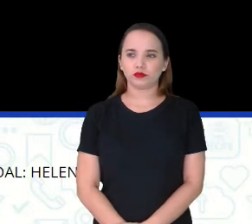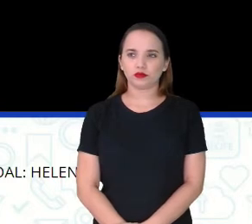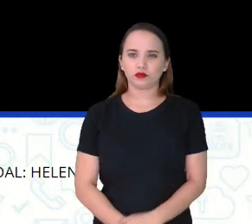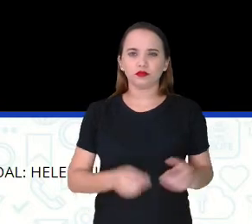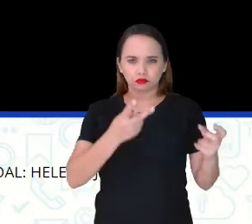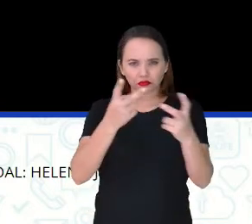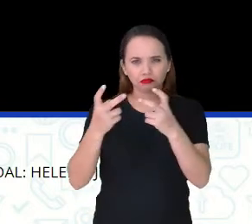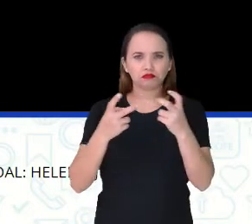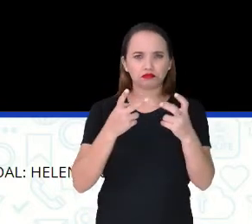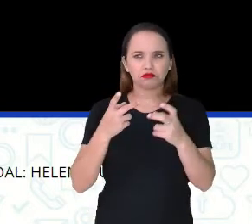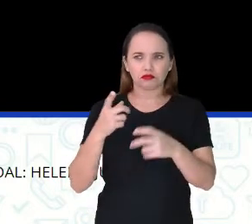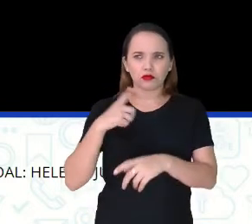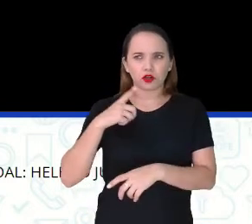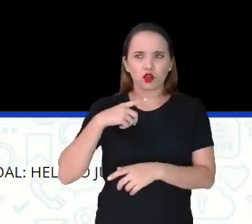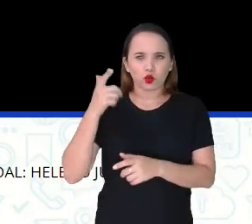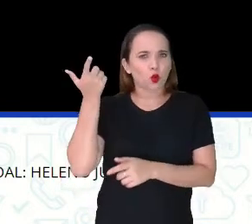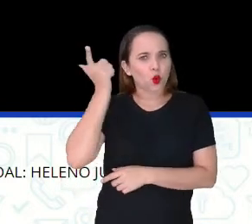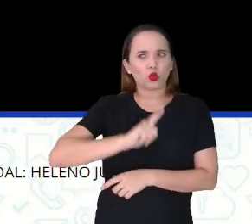Estão vendo que eu estou conseguindo